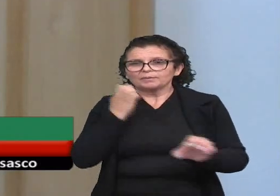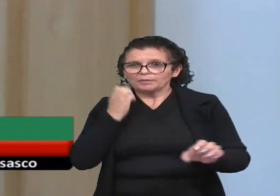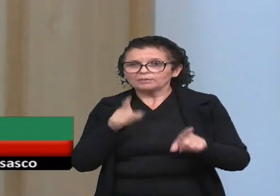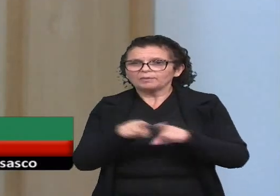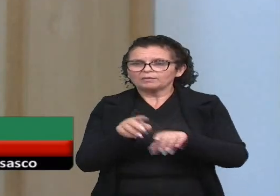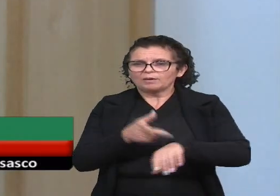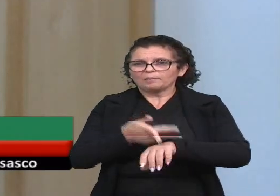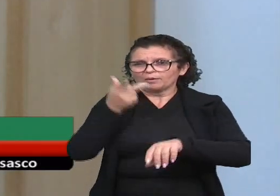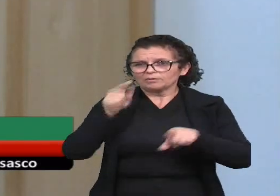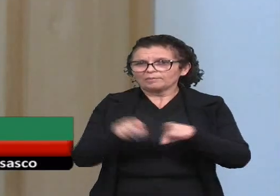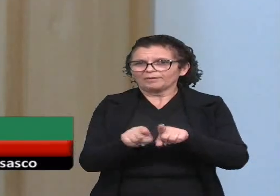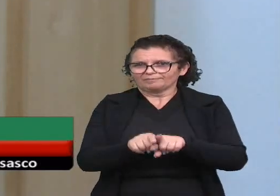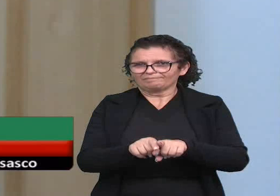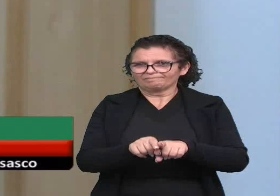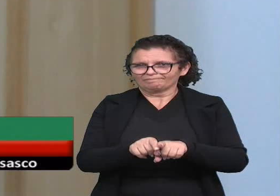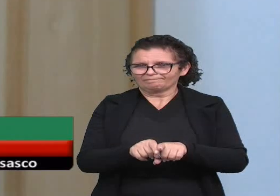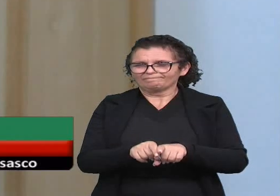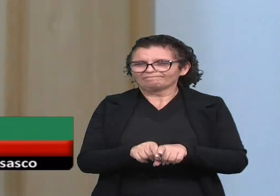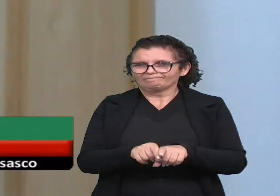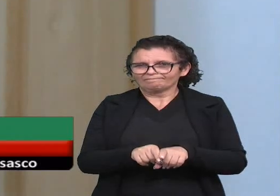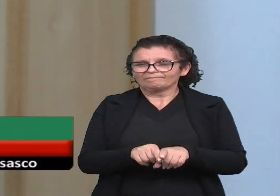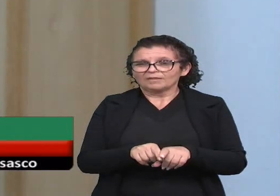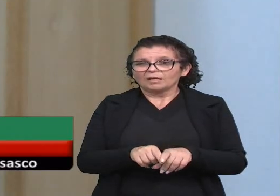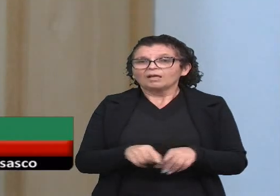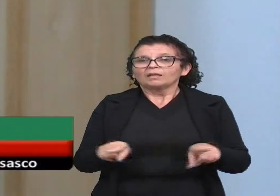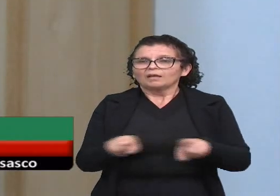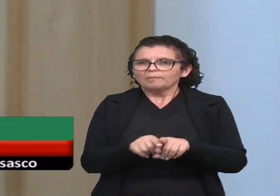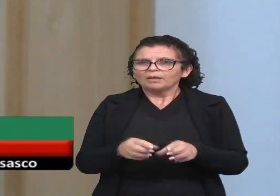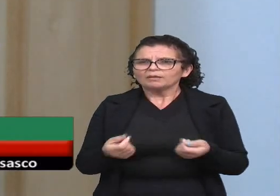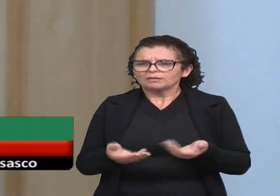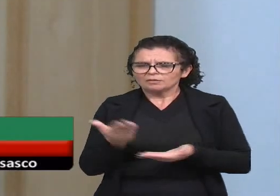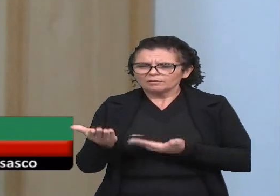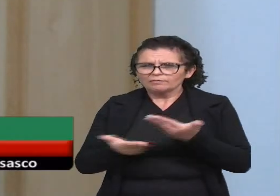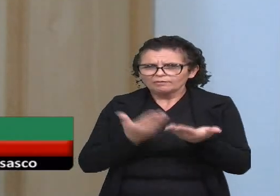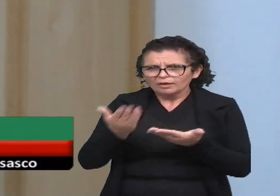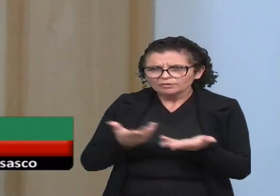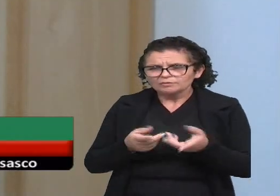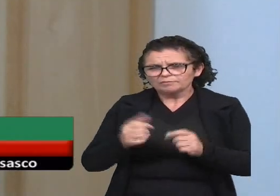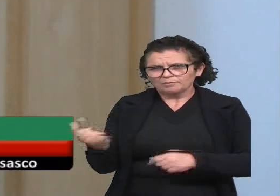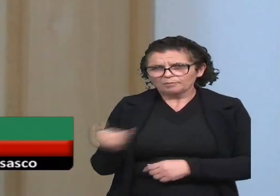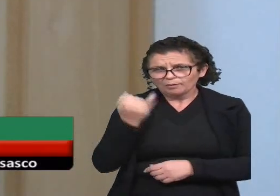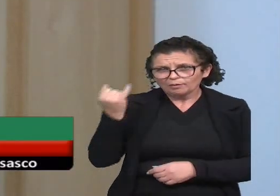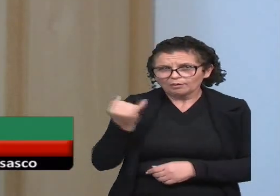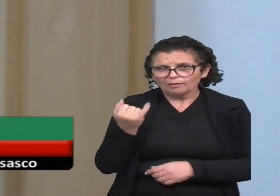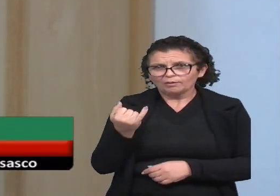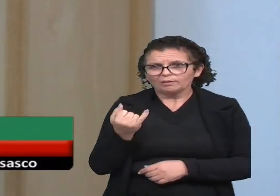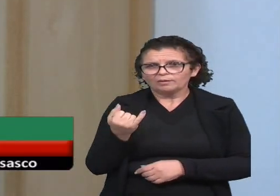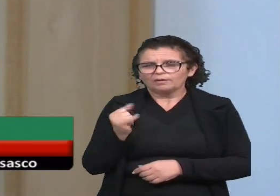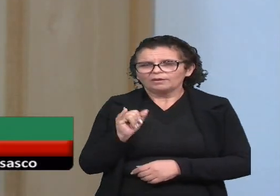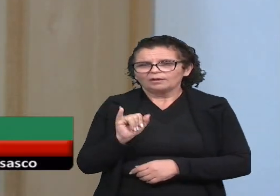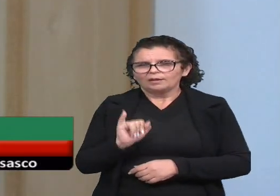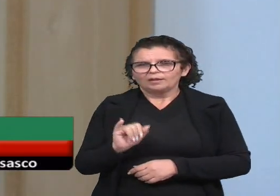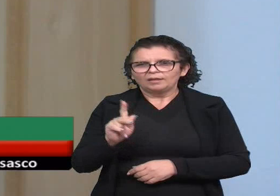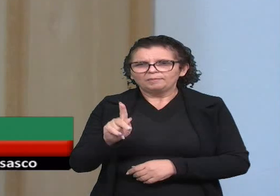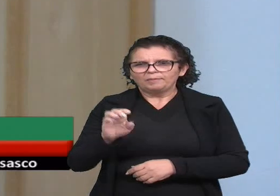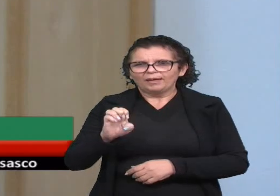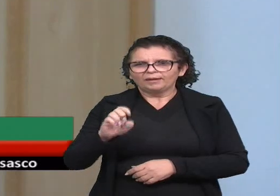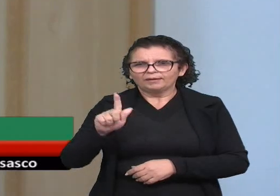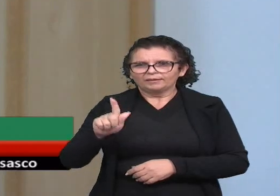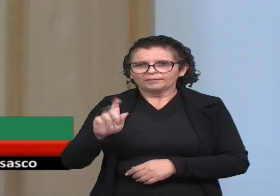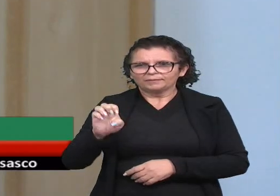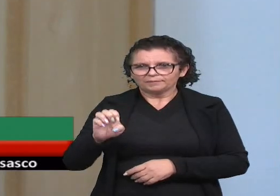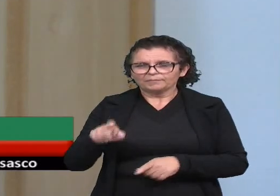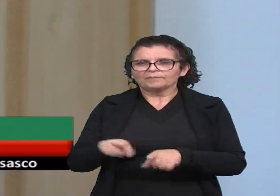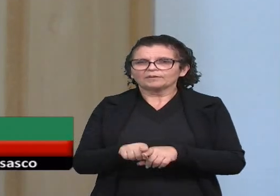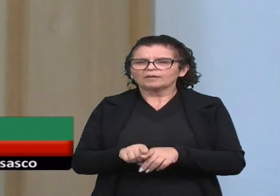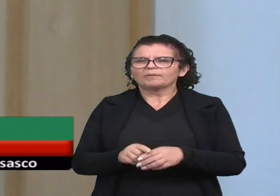seu compromisso com excelência. Além disso, ele também prestou serviços relevantes ao IPEG, que é o Instituto Paulista de Excelência